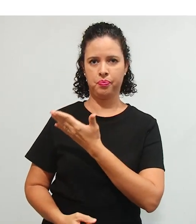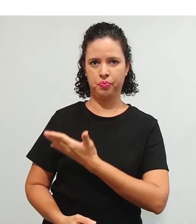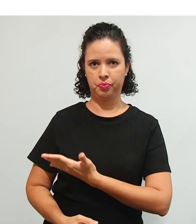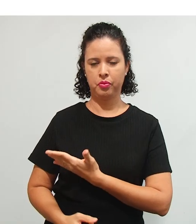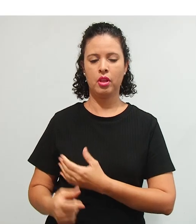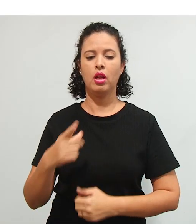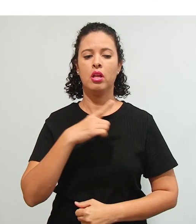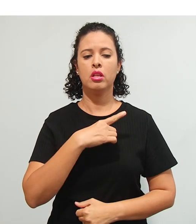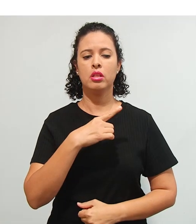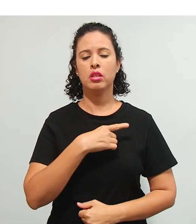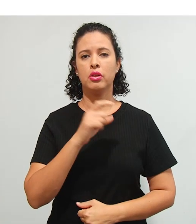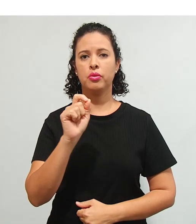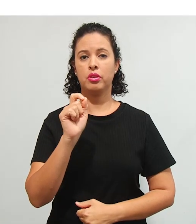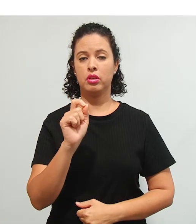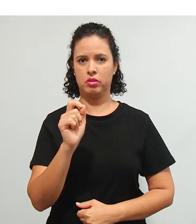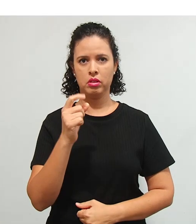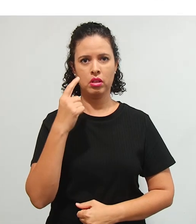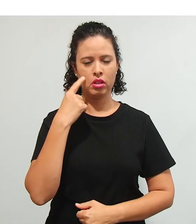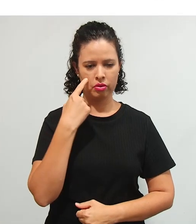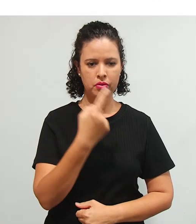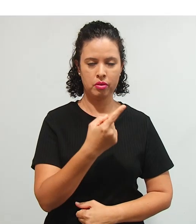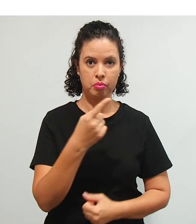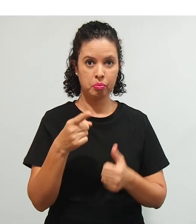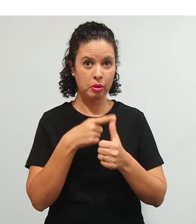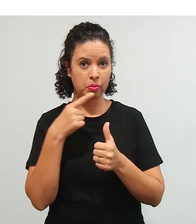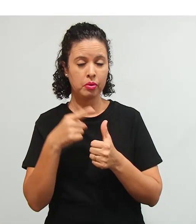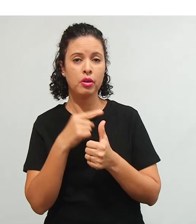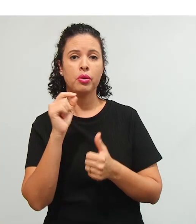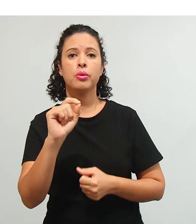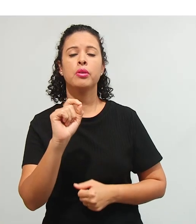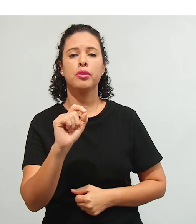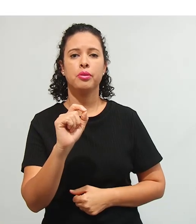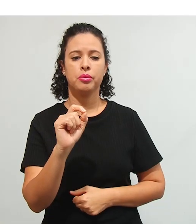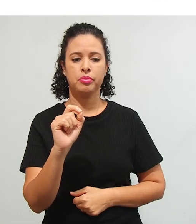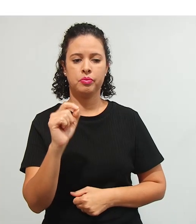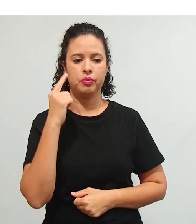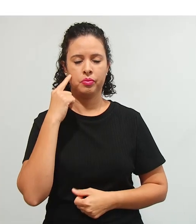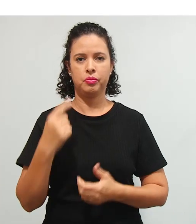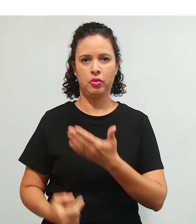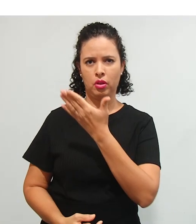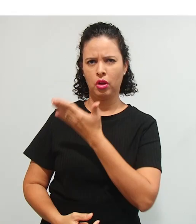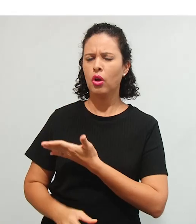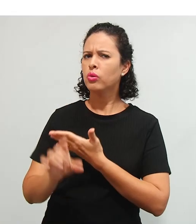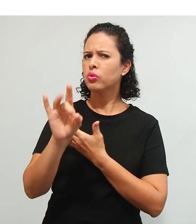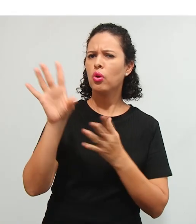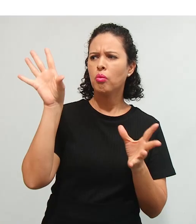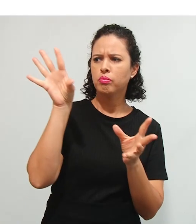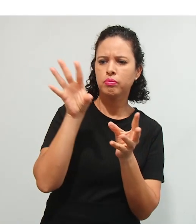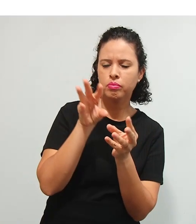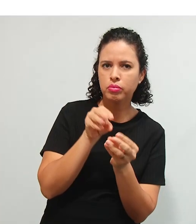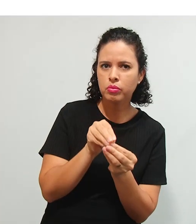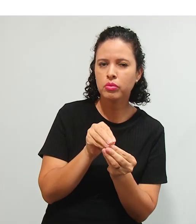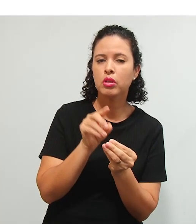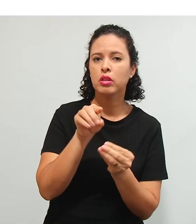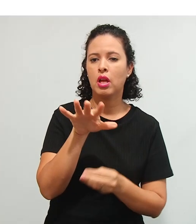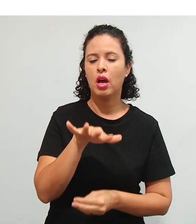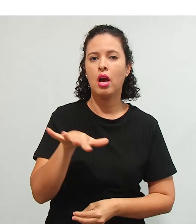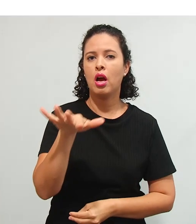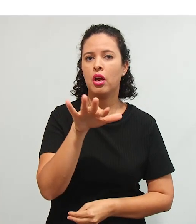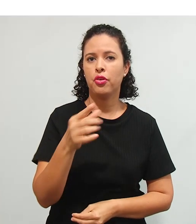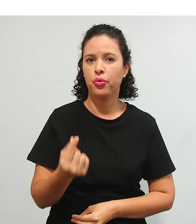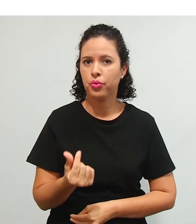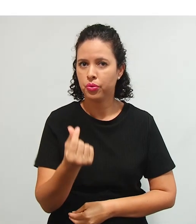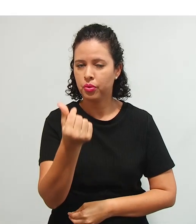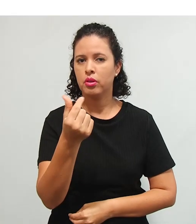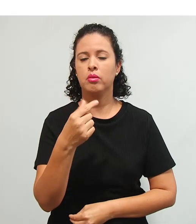Então, a gente tem aqui, ó, o que a gente viu primeiro, né? Isso aqui só é uma síntese, a categoria econômica.